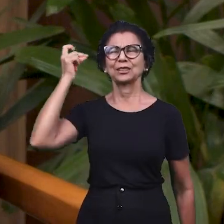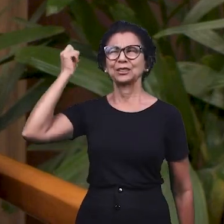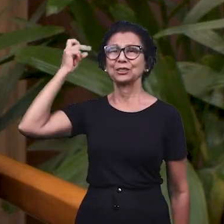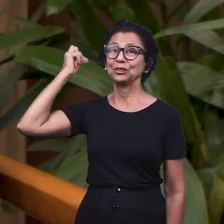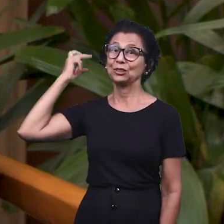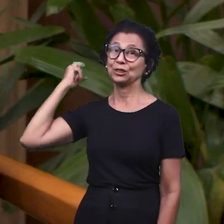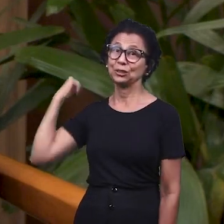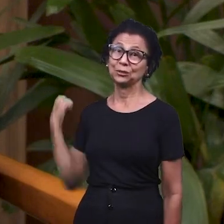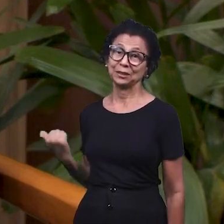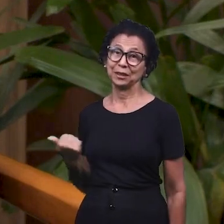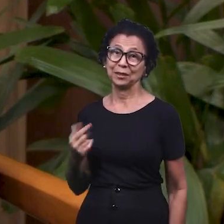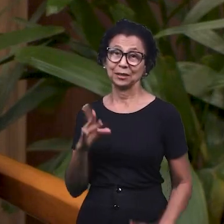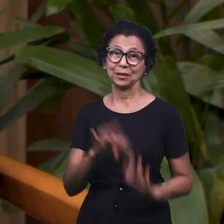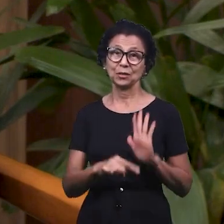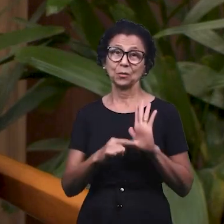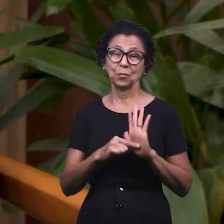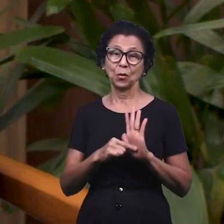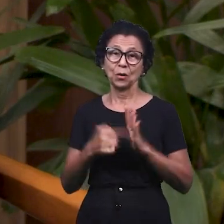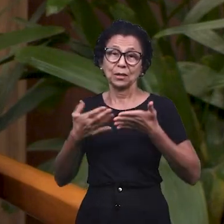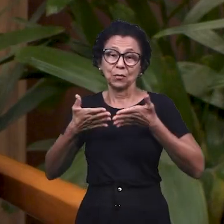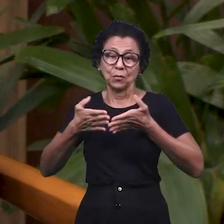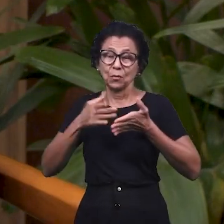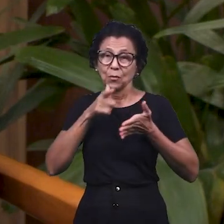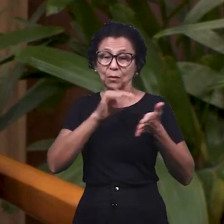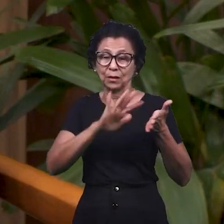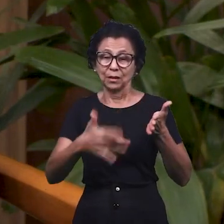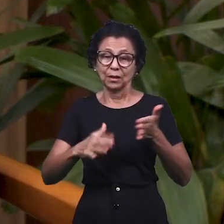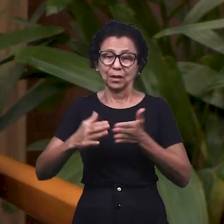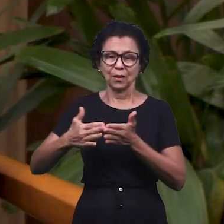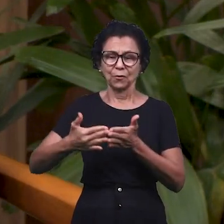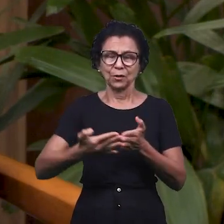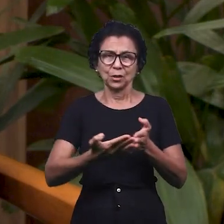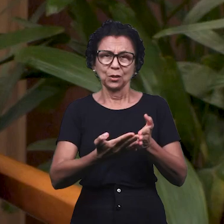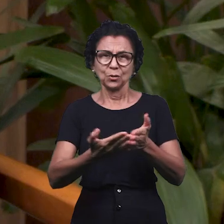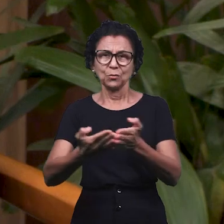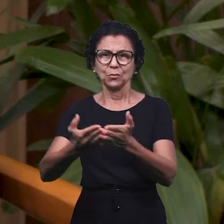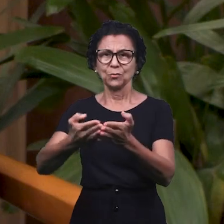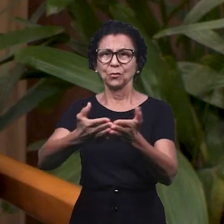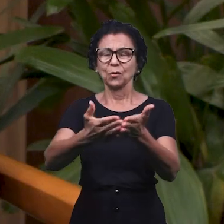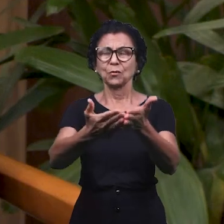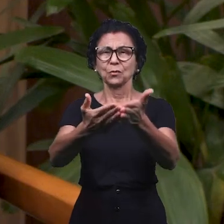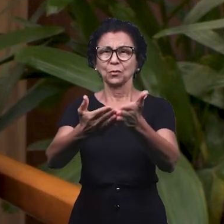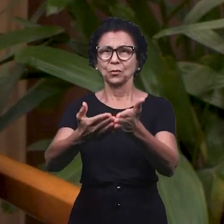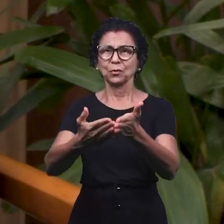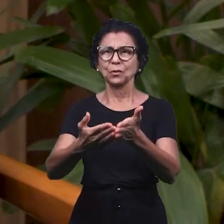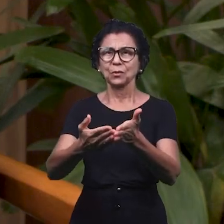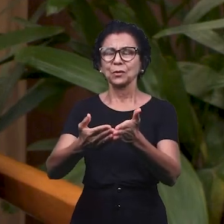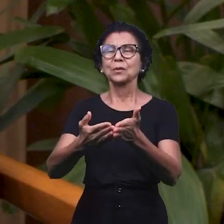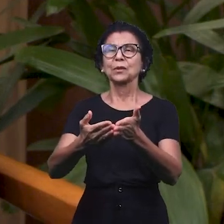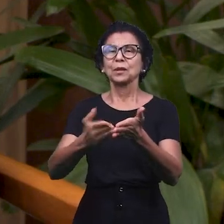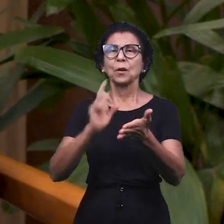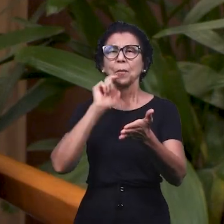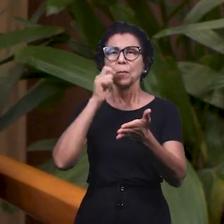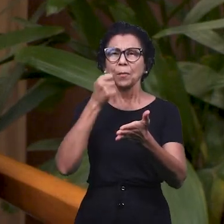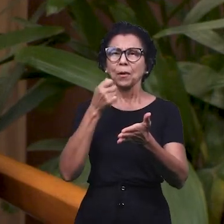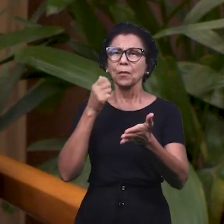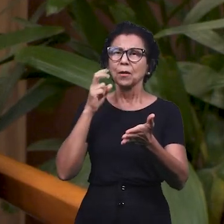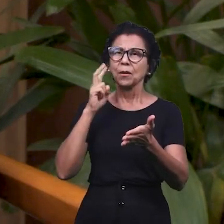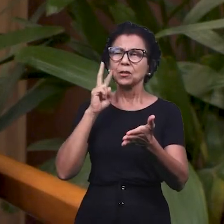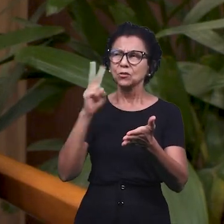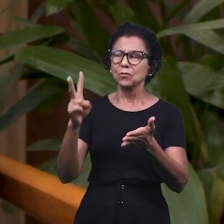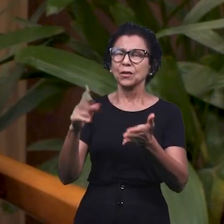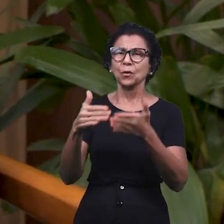falando aqui de navio mercante, né? De longe traz o seu pão, então de longe também trazemos